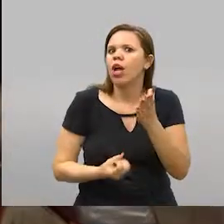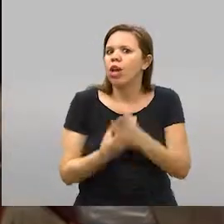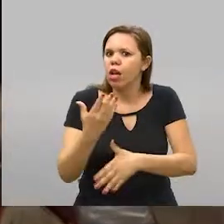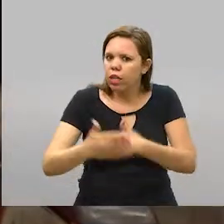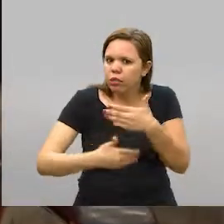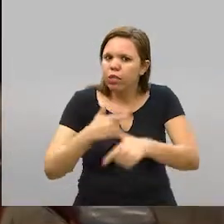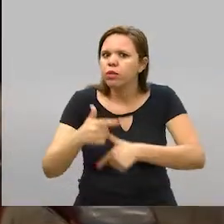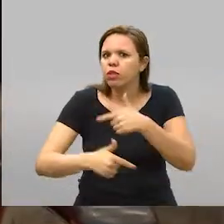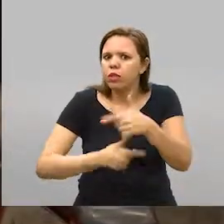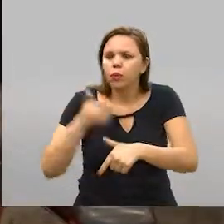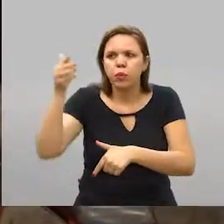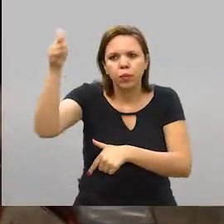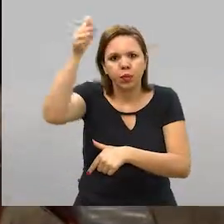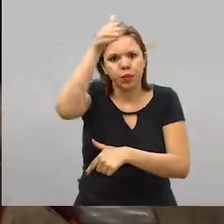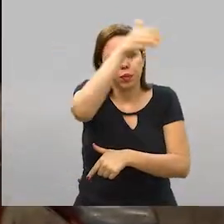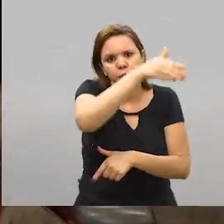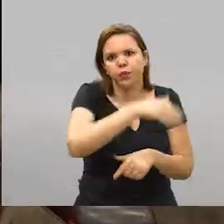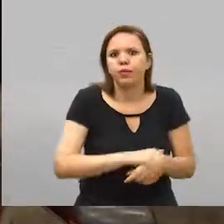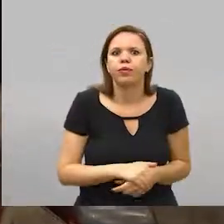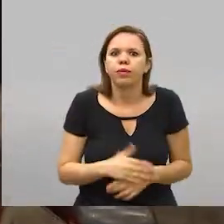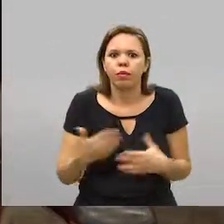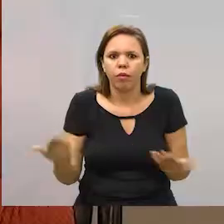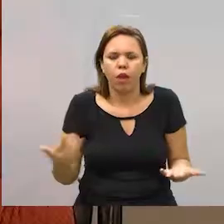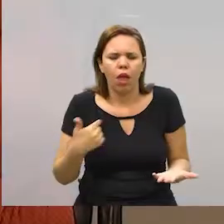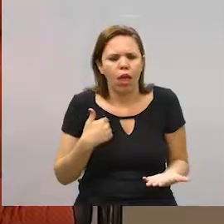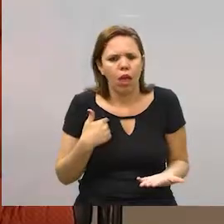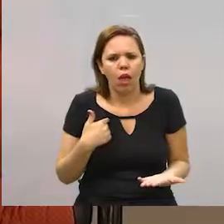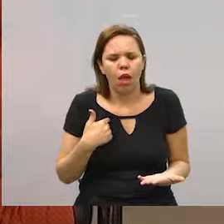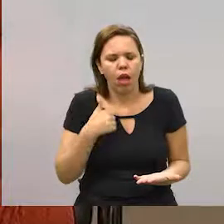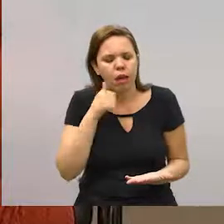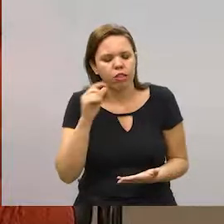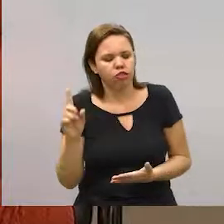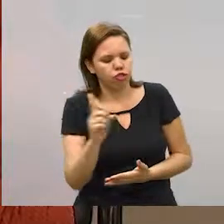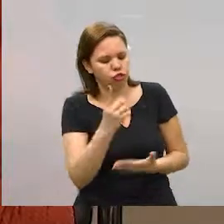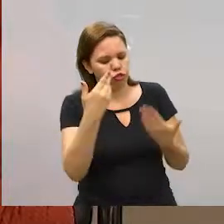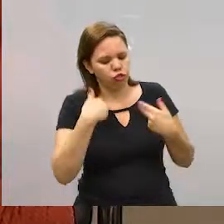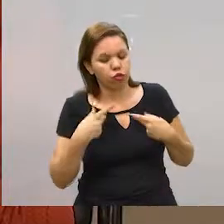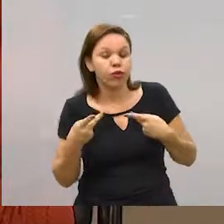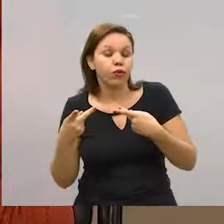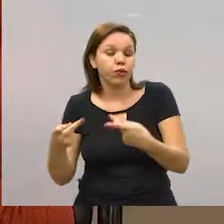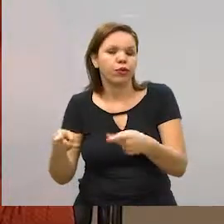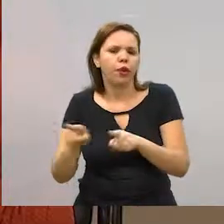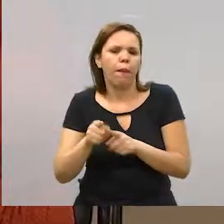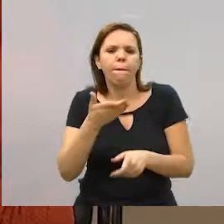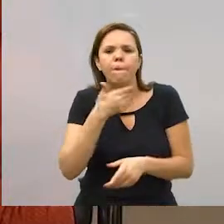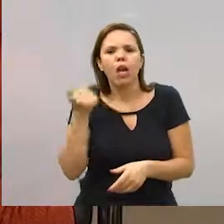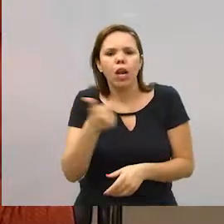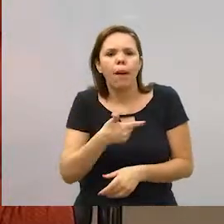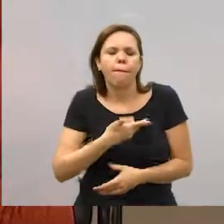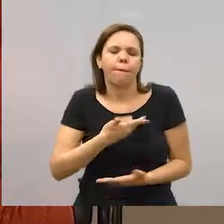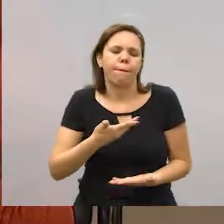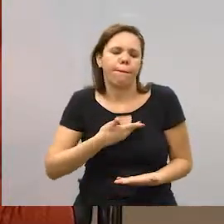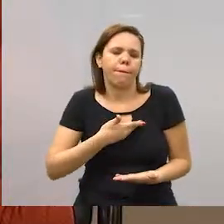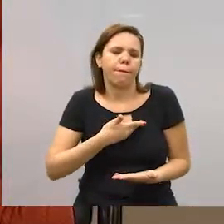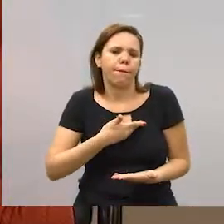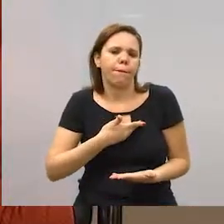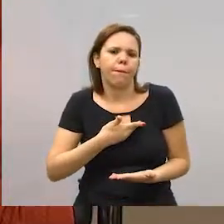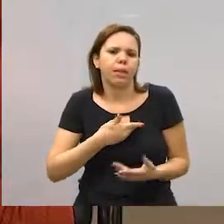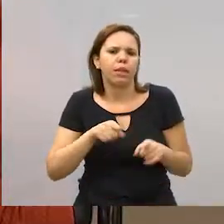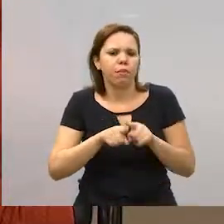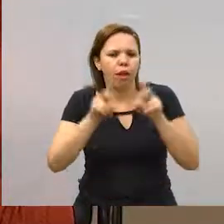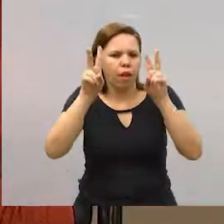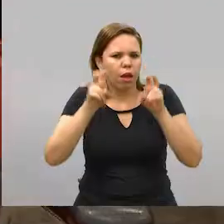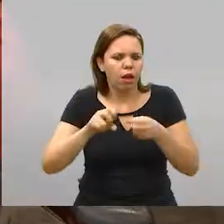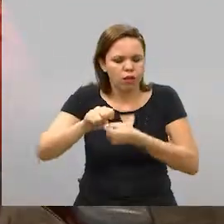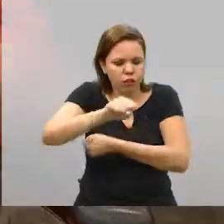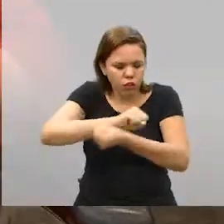projeto para rodar, né? Fazer turnê e tudo mais. Então, quando ela chegou com esse convite, além de ser, né, a minha melhor amiga, além de